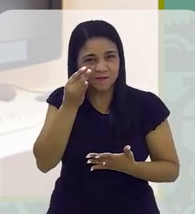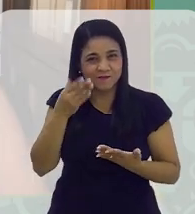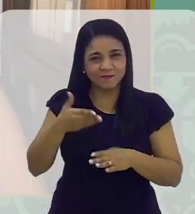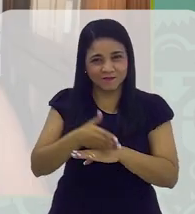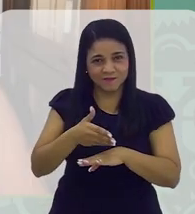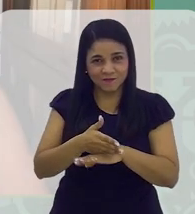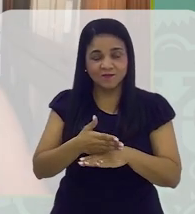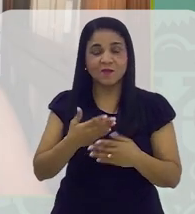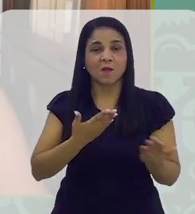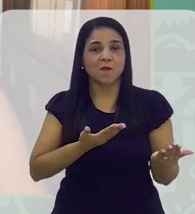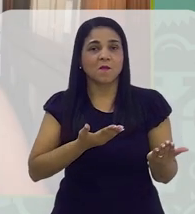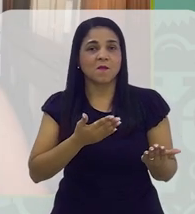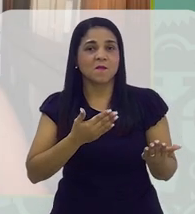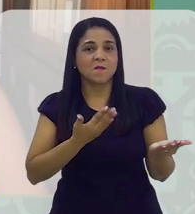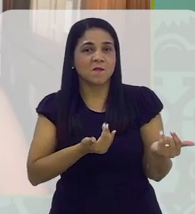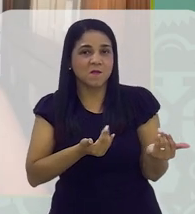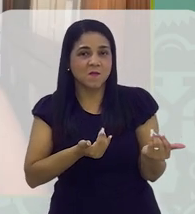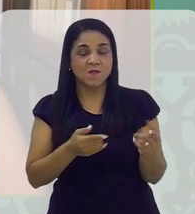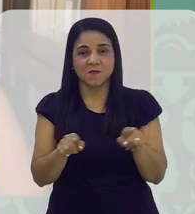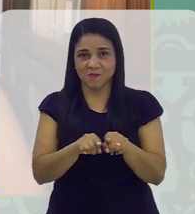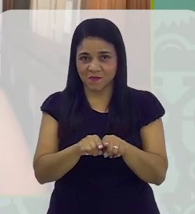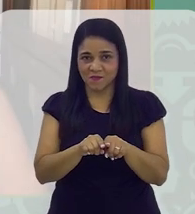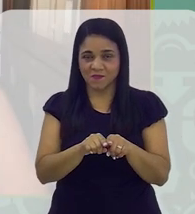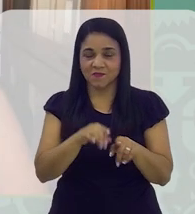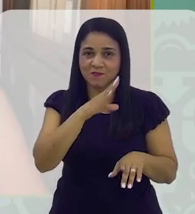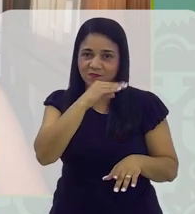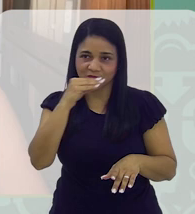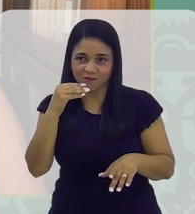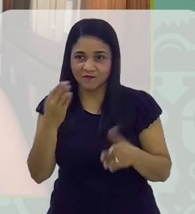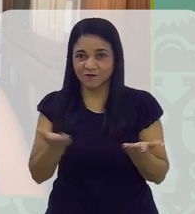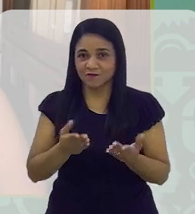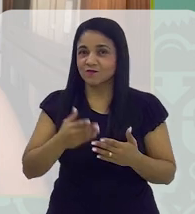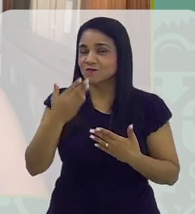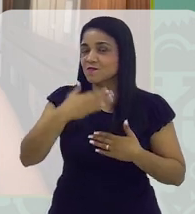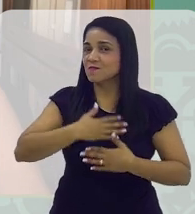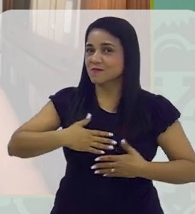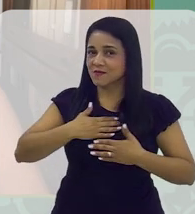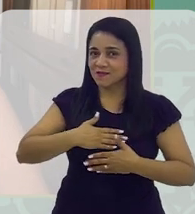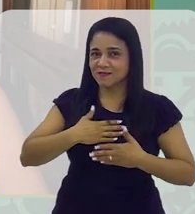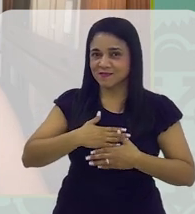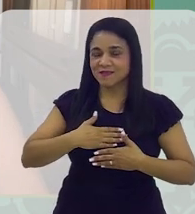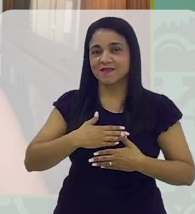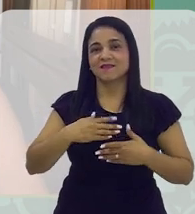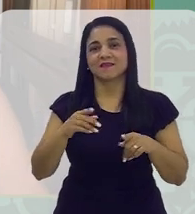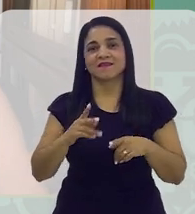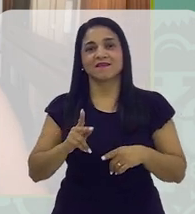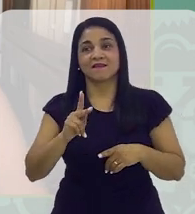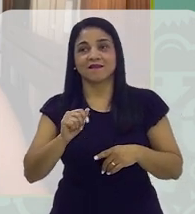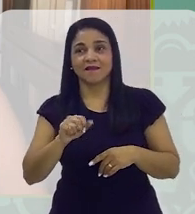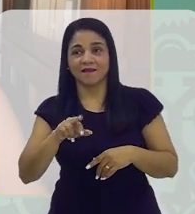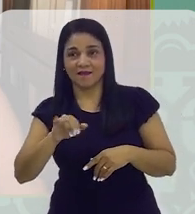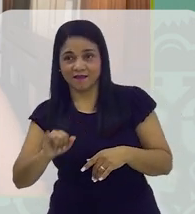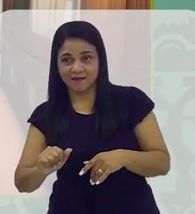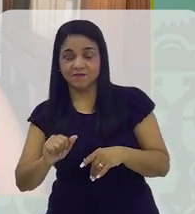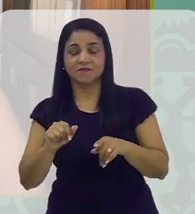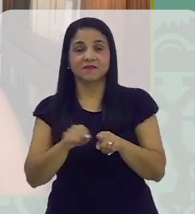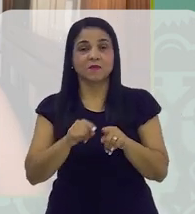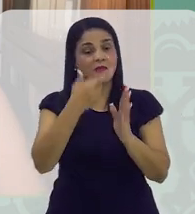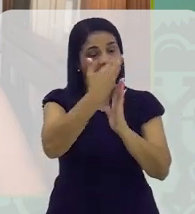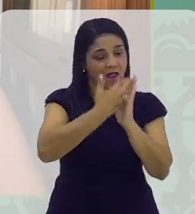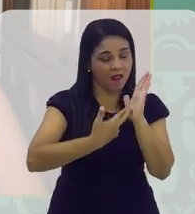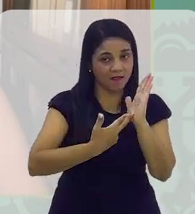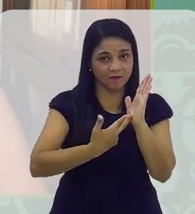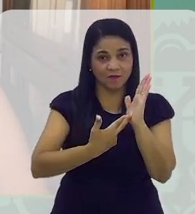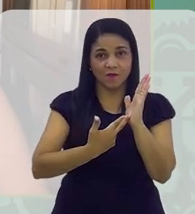hoje. Muito obrigada, Priscila. Olá, Karen, muito prazer. Primeiro, eu gostaria de dizer que, além do relatório, né,